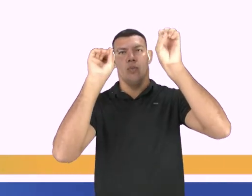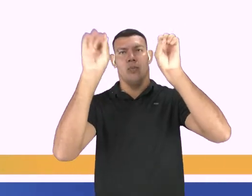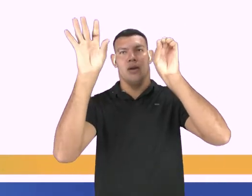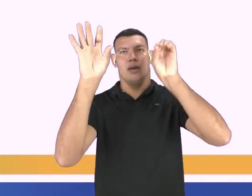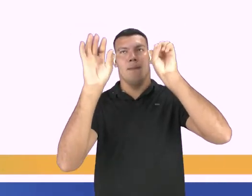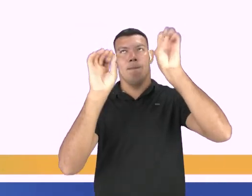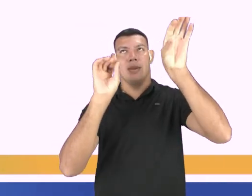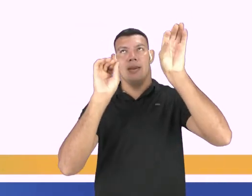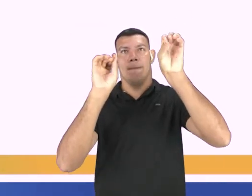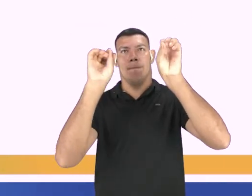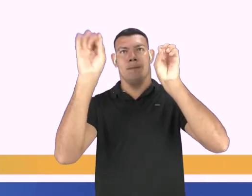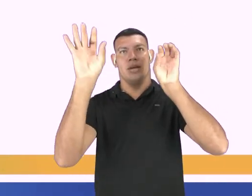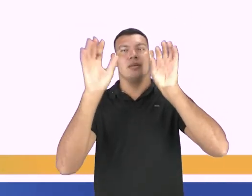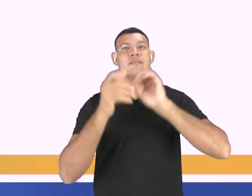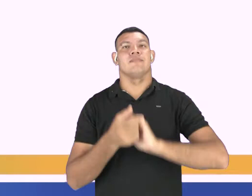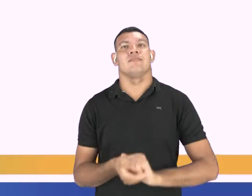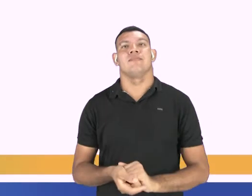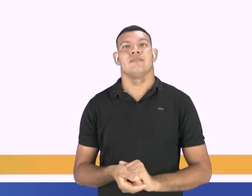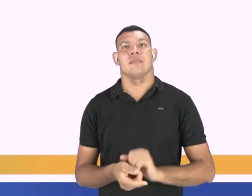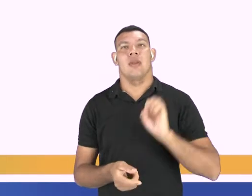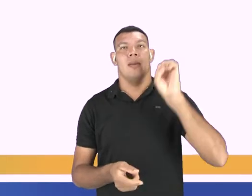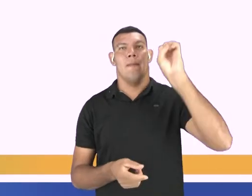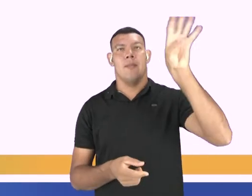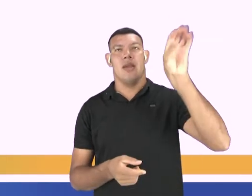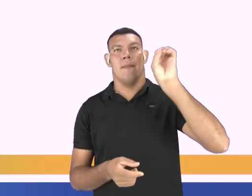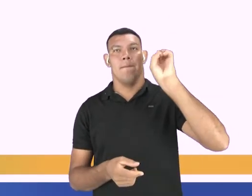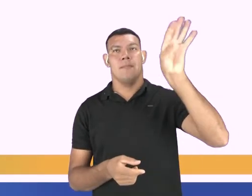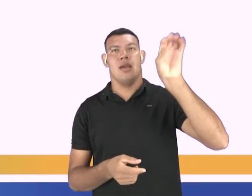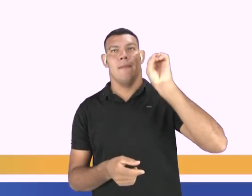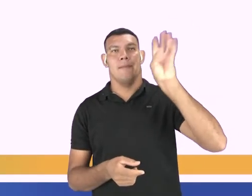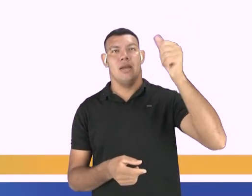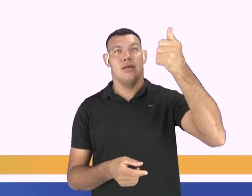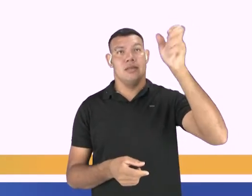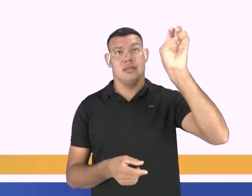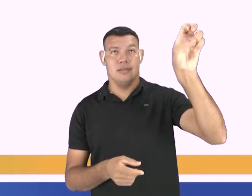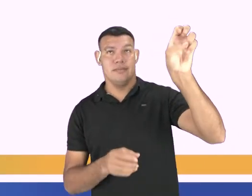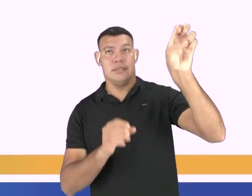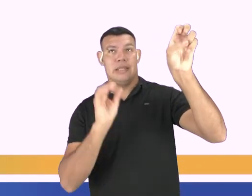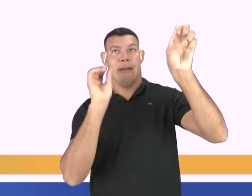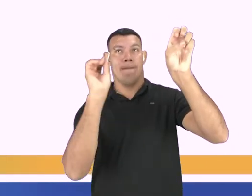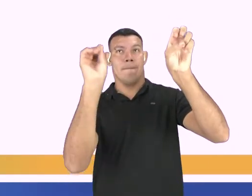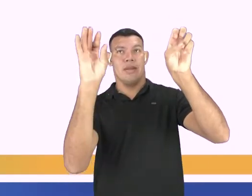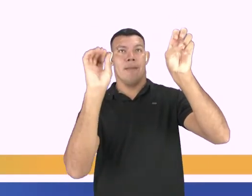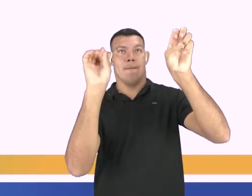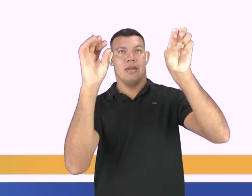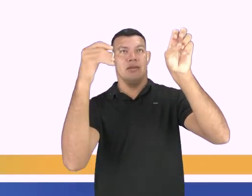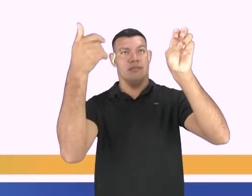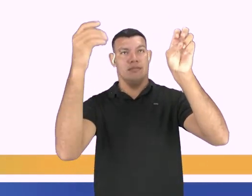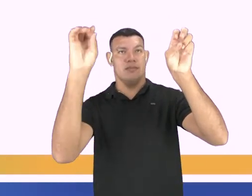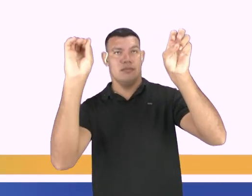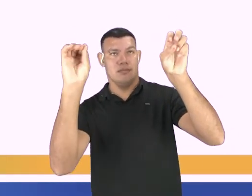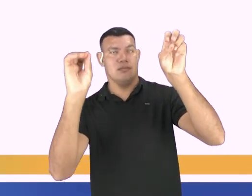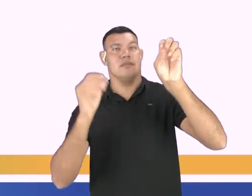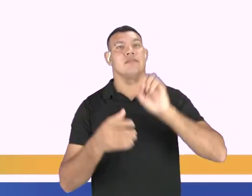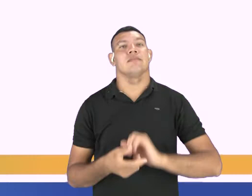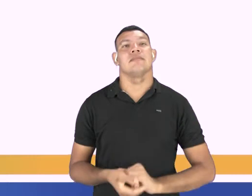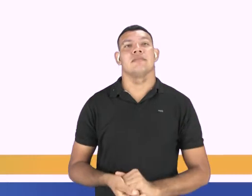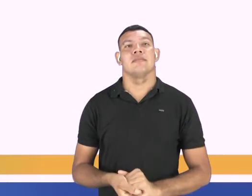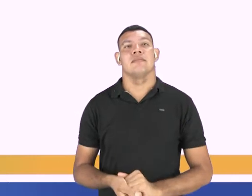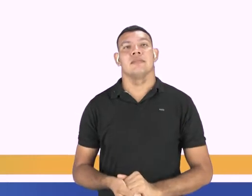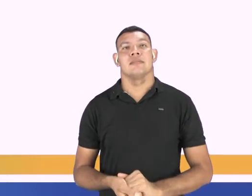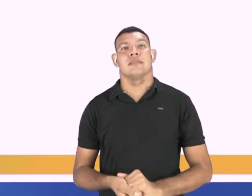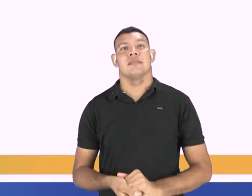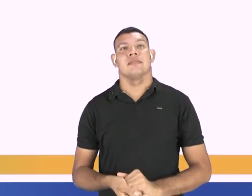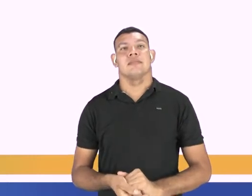frequências diferentes. A primeira pisca 15 vezes por minuto e a segunda pisca 10 vezes por minuto. Se